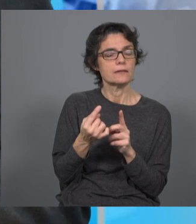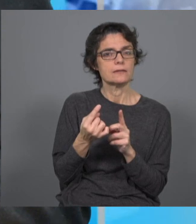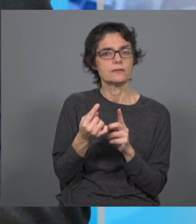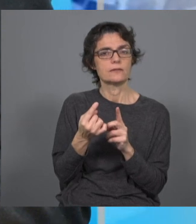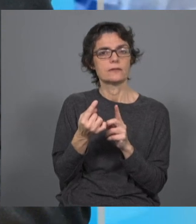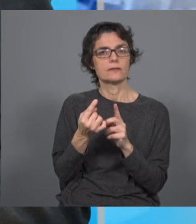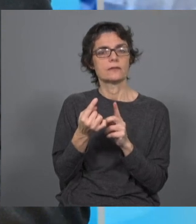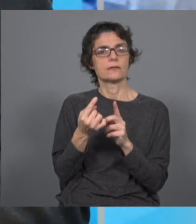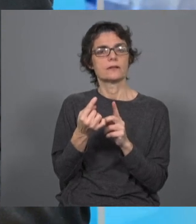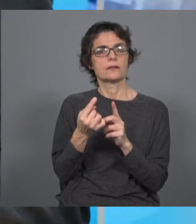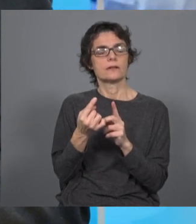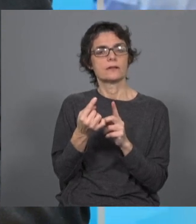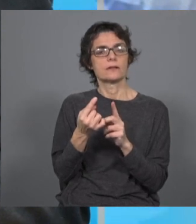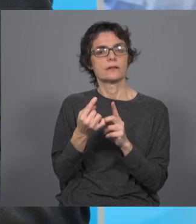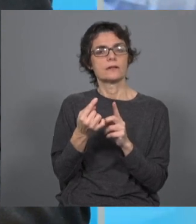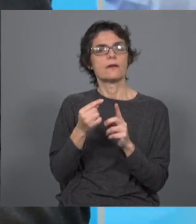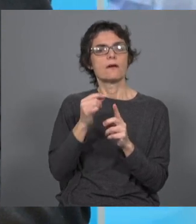que são pessoas,